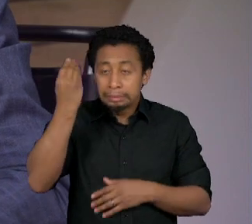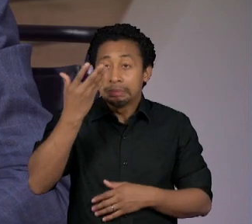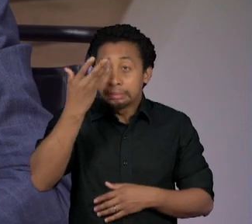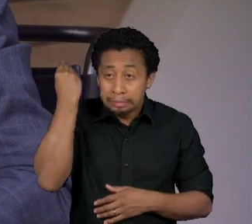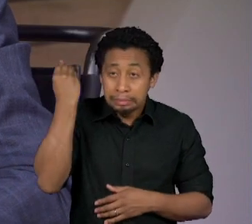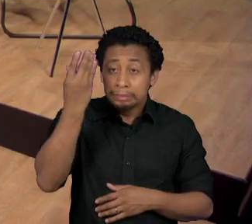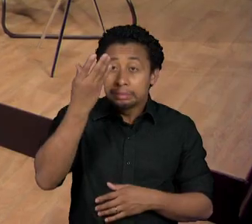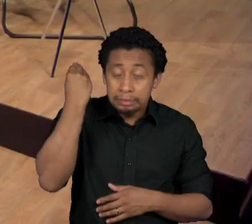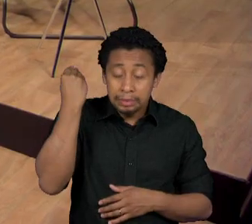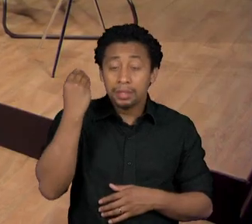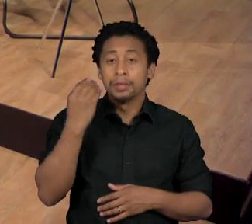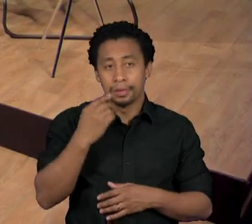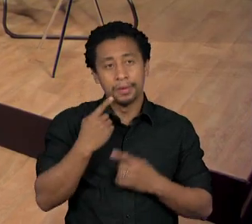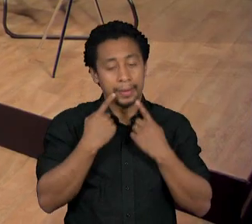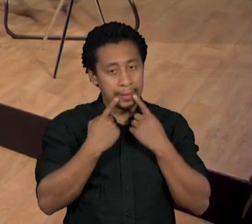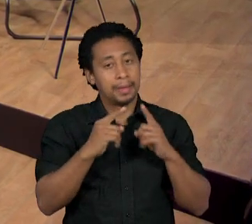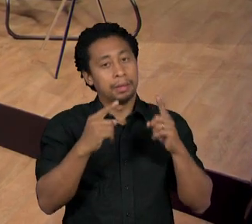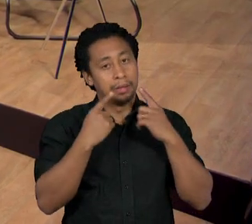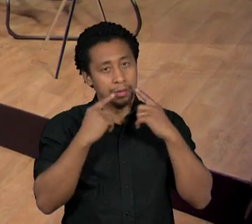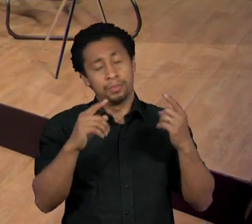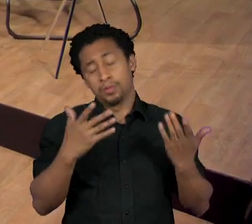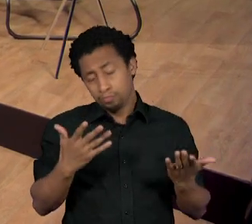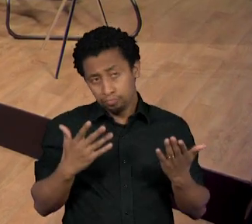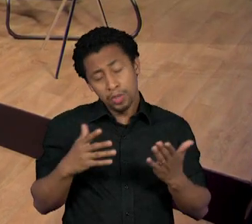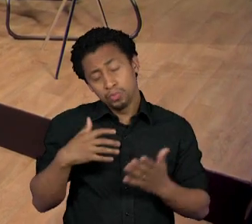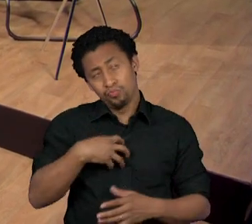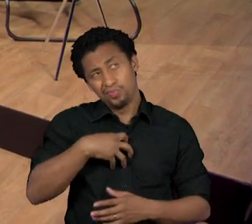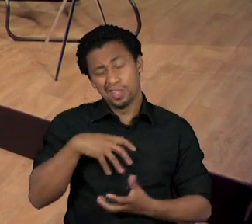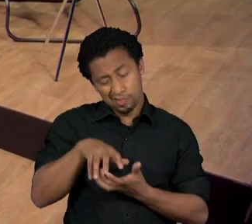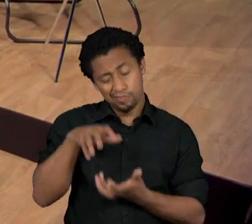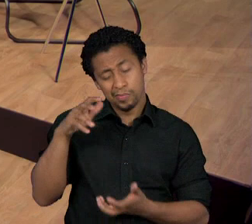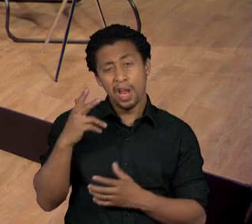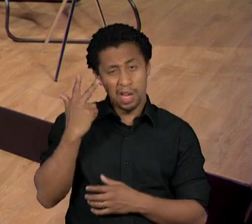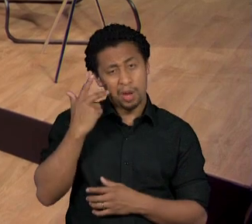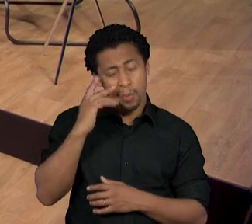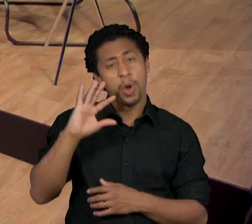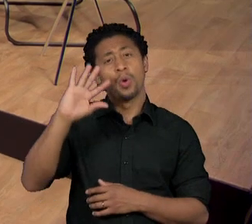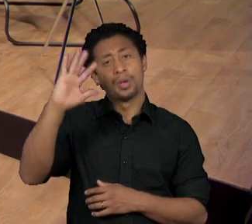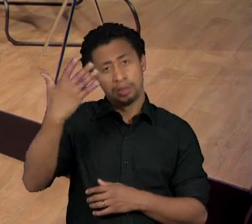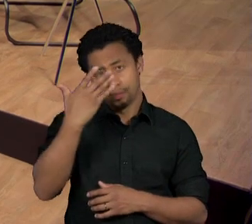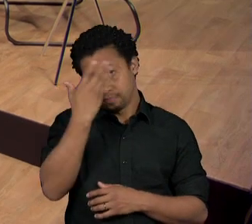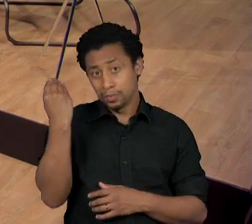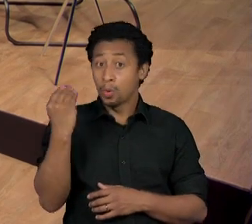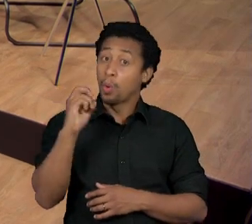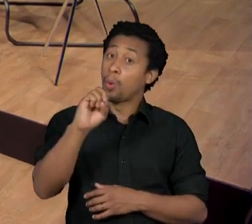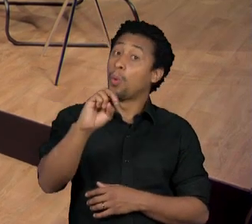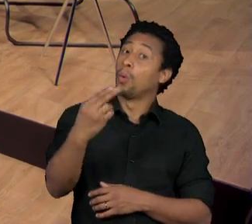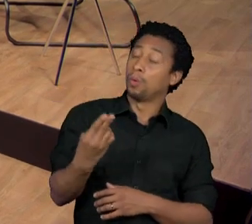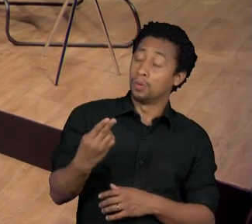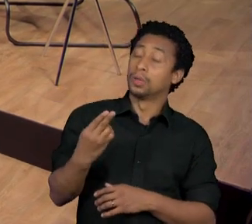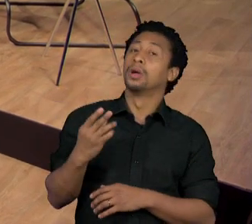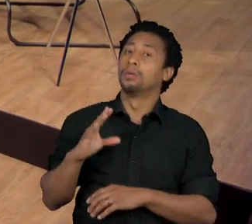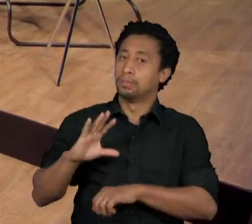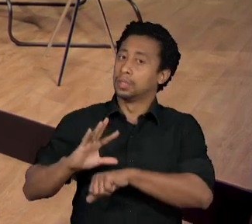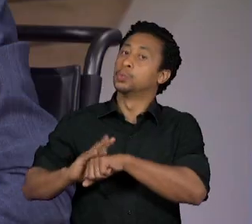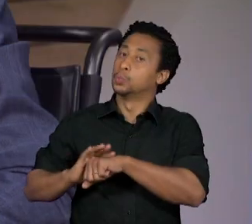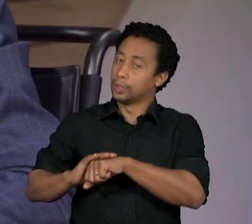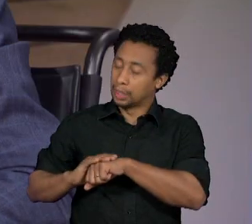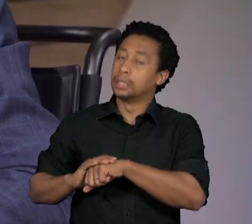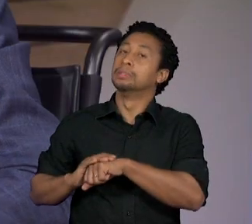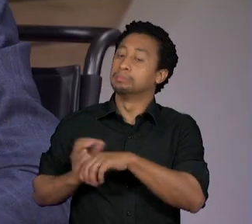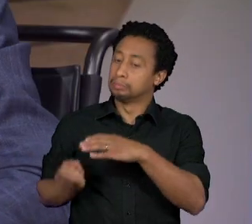ser algo natural do envelhecimento, mas também pode ser o primeiro sinal de alguma doença degenerativa, né? Já